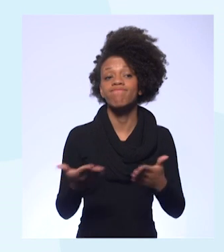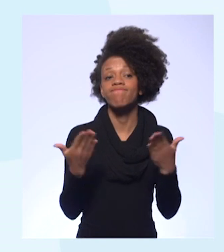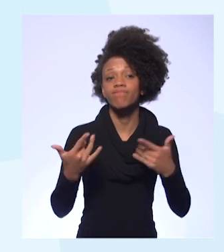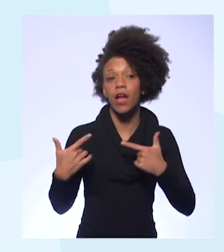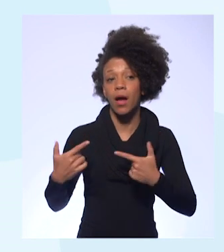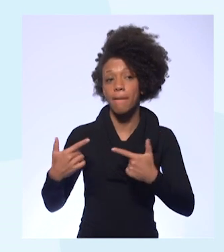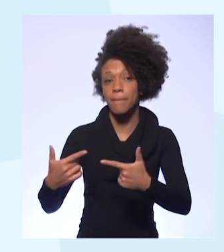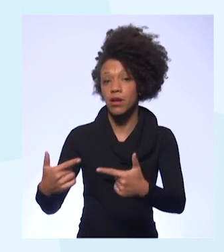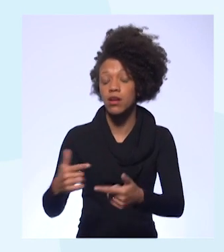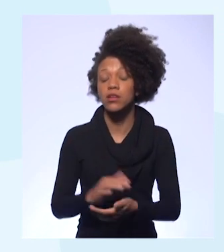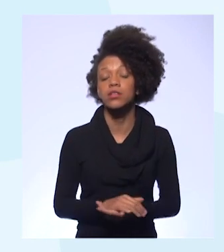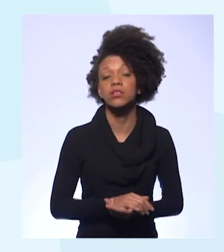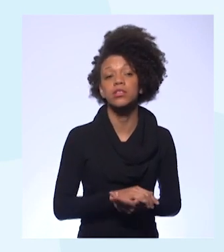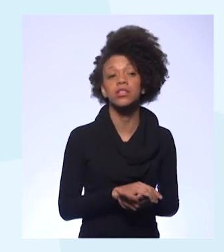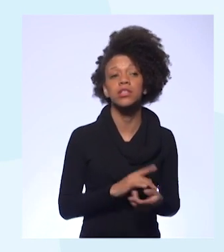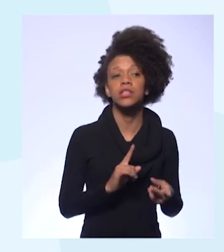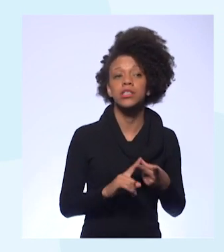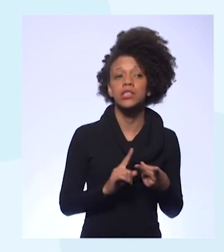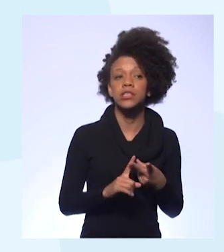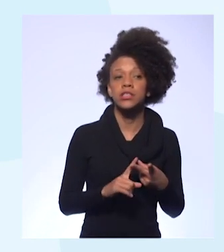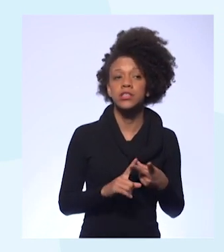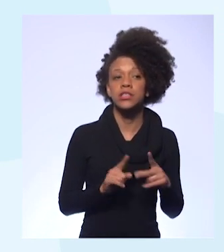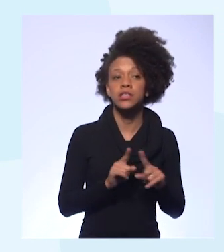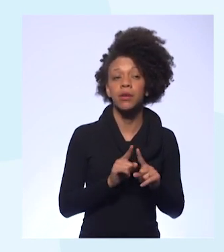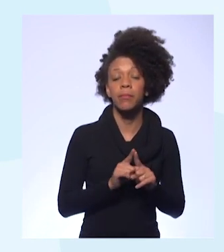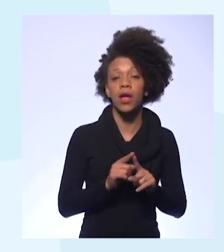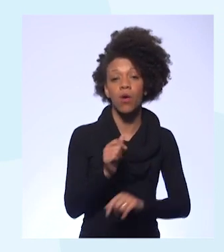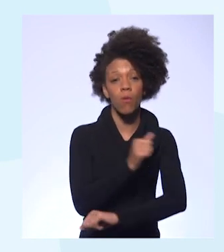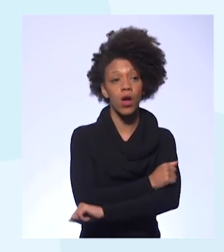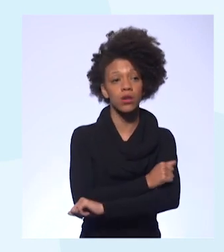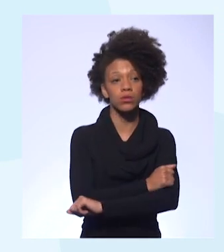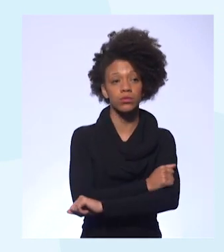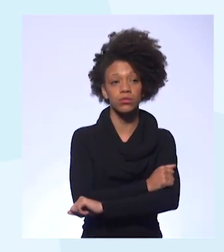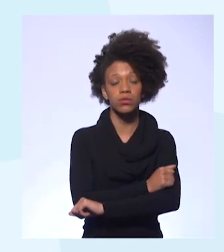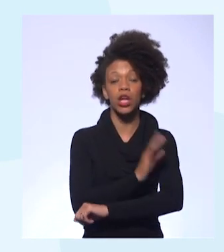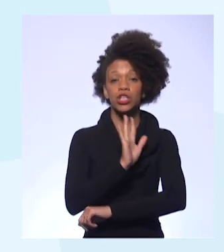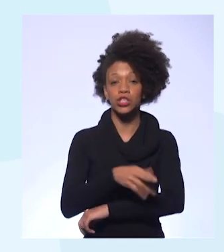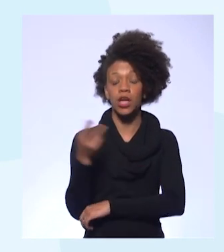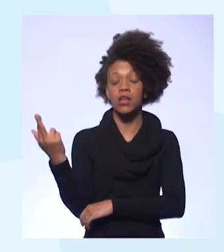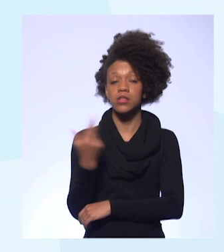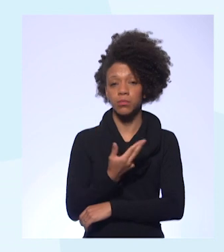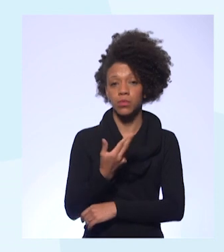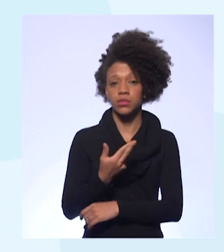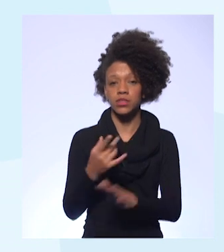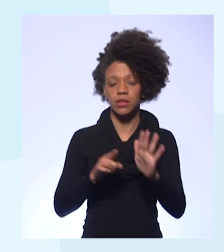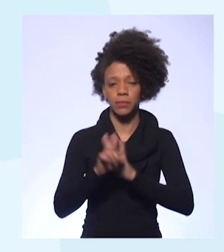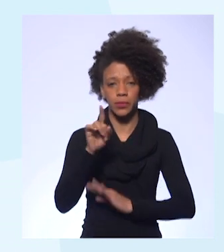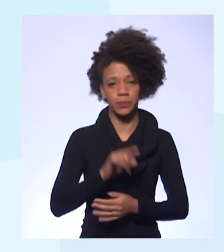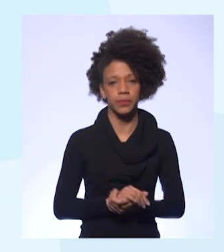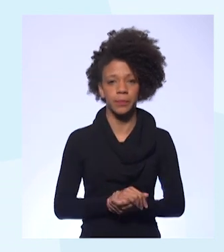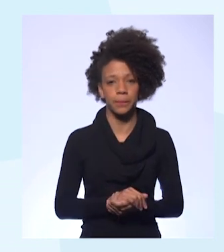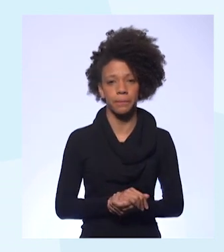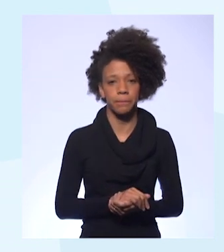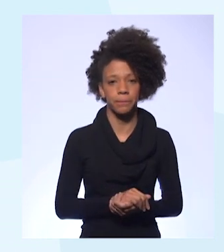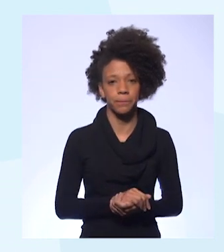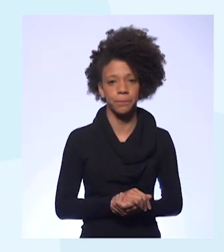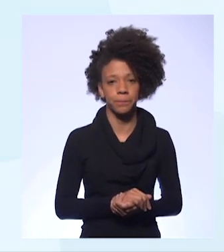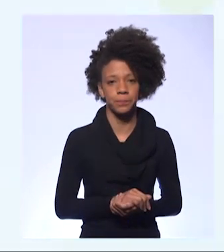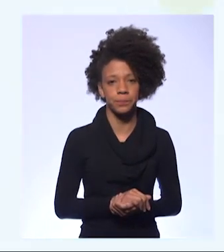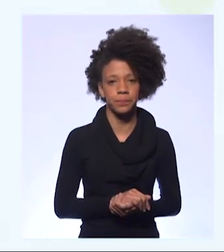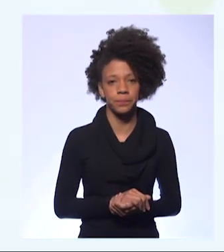para a guerra do Paraguai e já vou colocar o estudante Vitor de Lara respondendo essa questão para nós